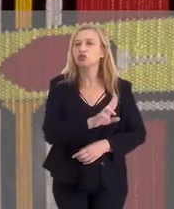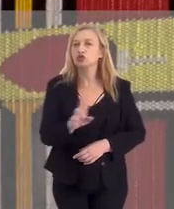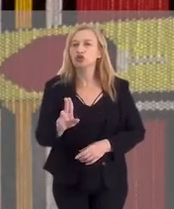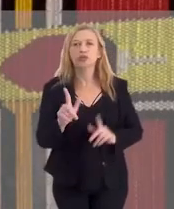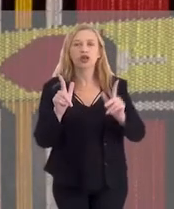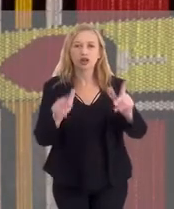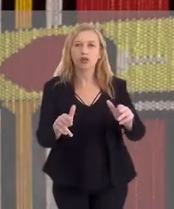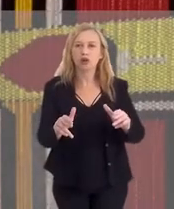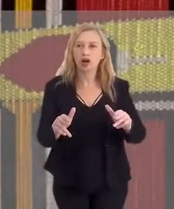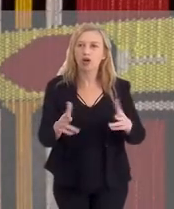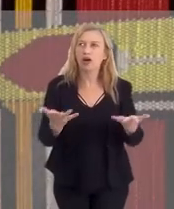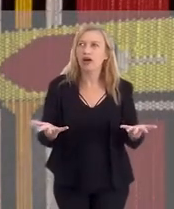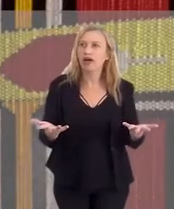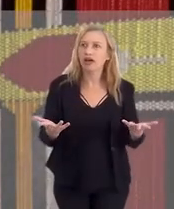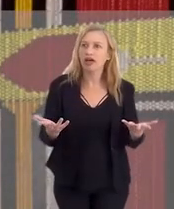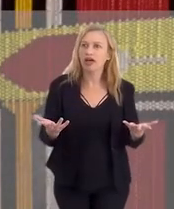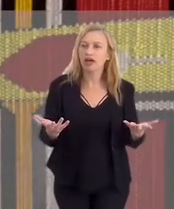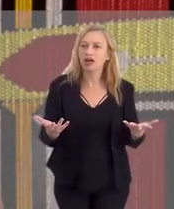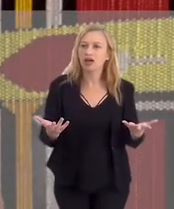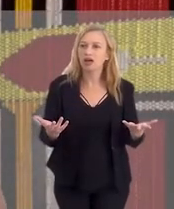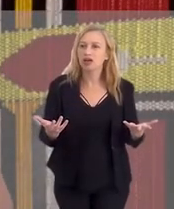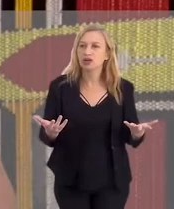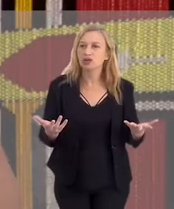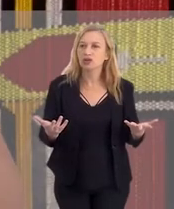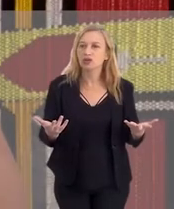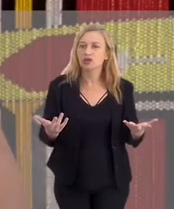tipo de nome, né? Porque como já virou uma coisa